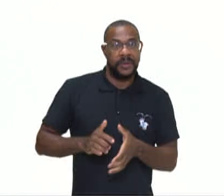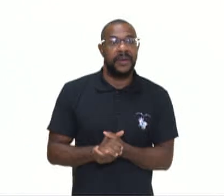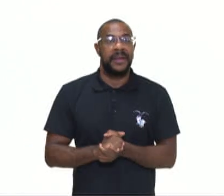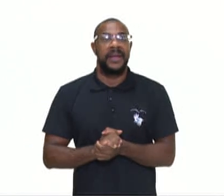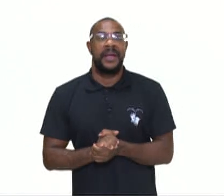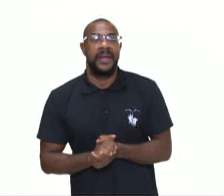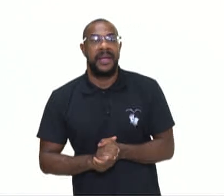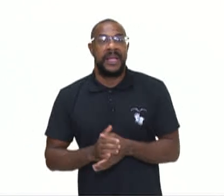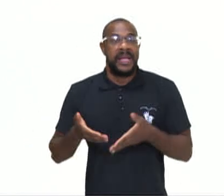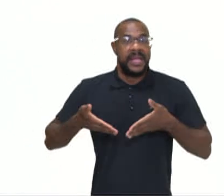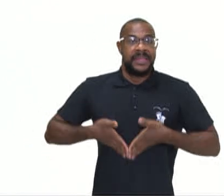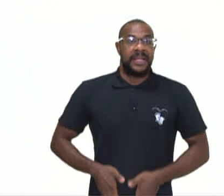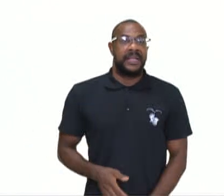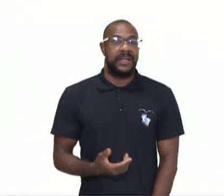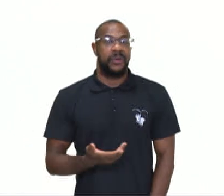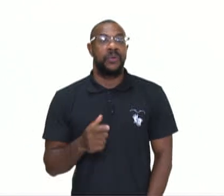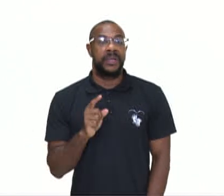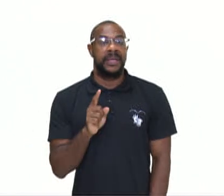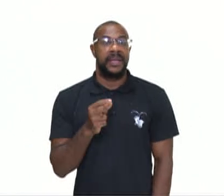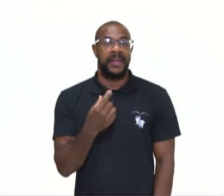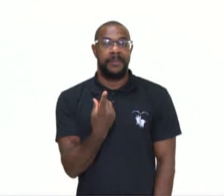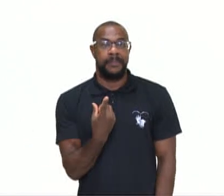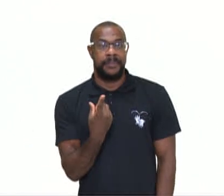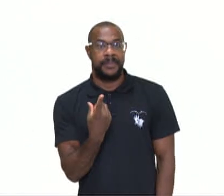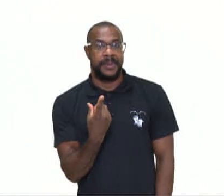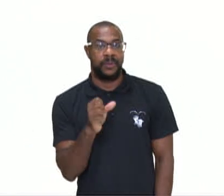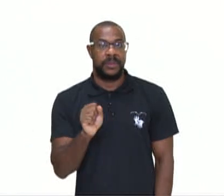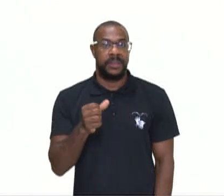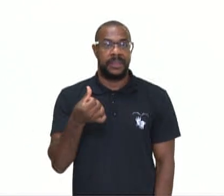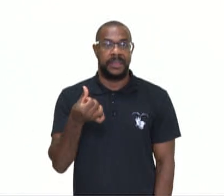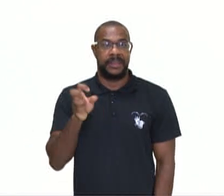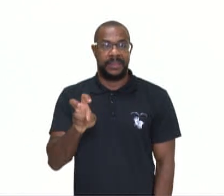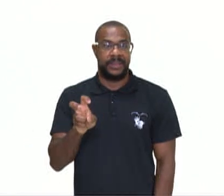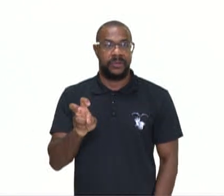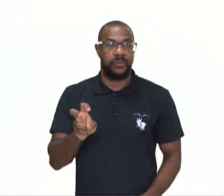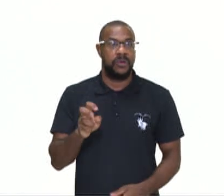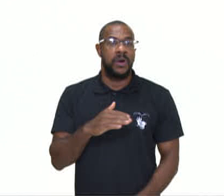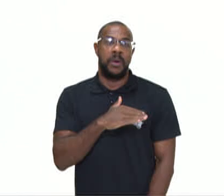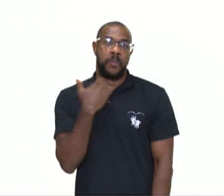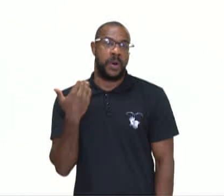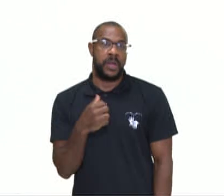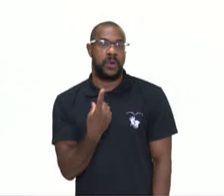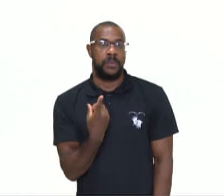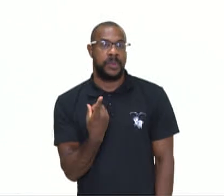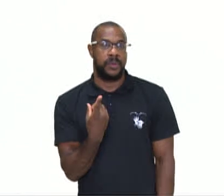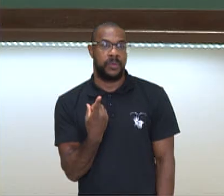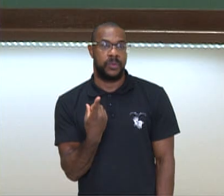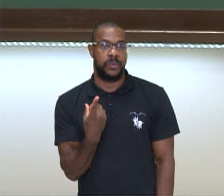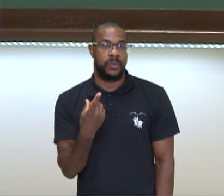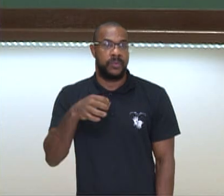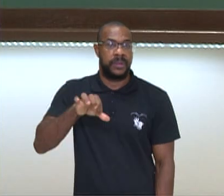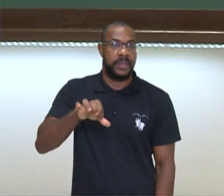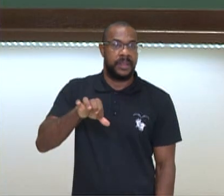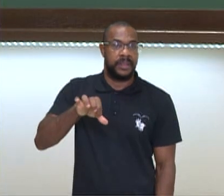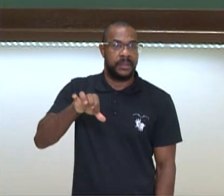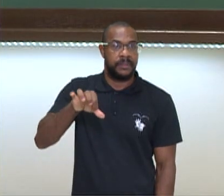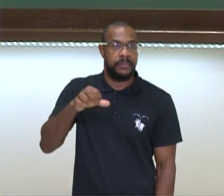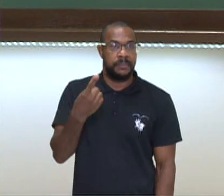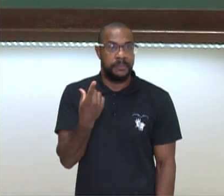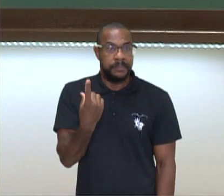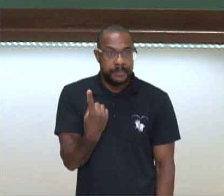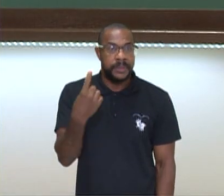em 1918. Fundido o parnasianismo francês e a tradição lusitana é portuguesa,